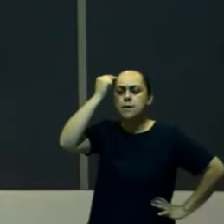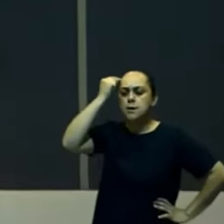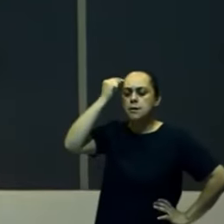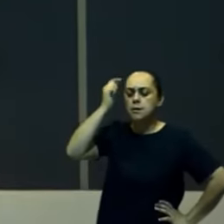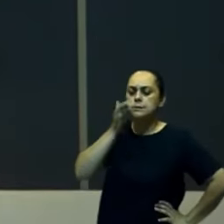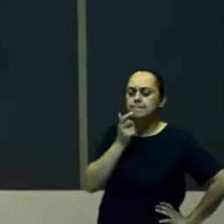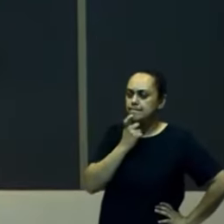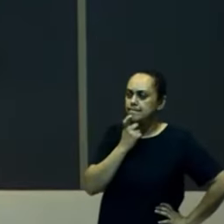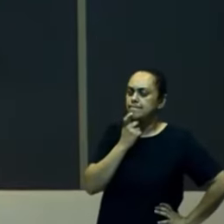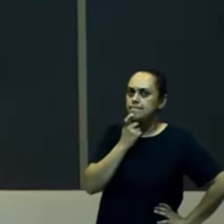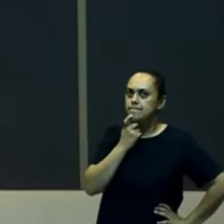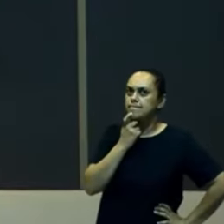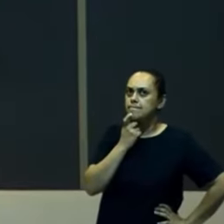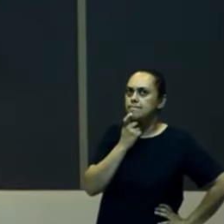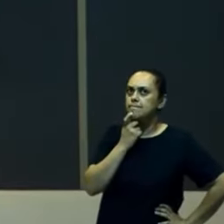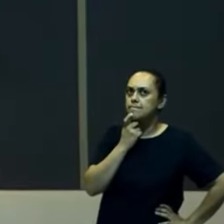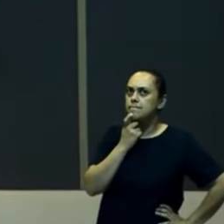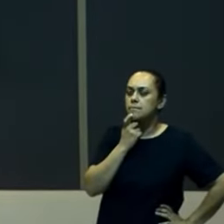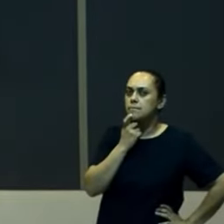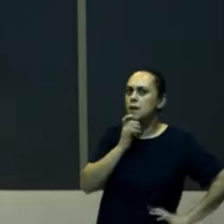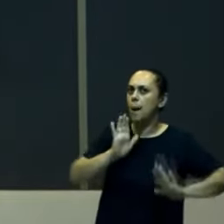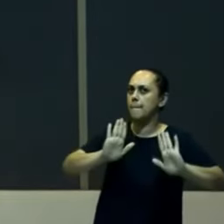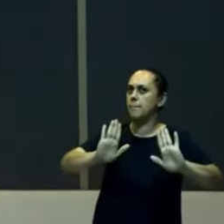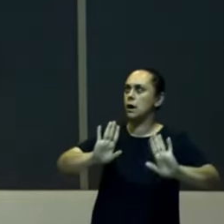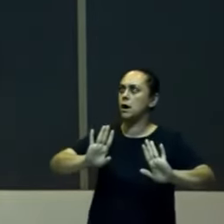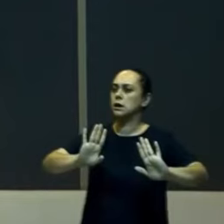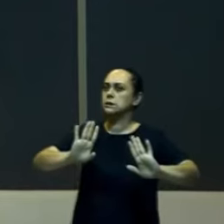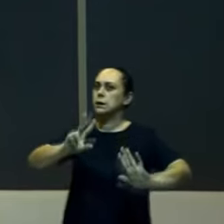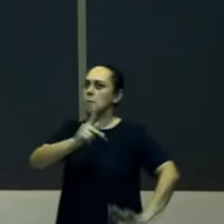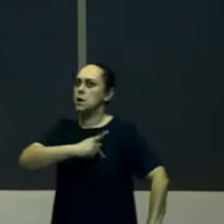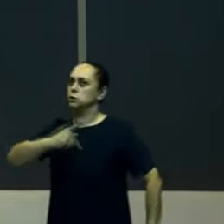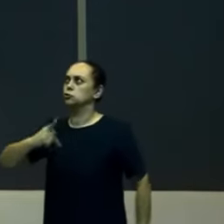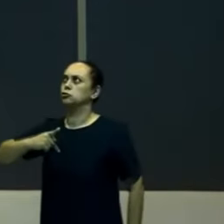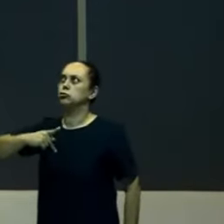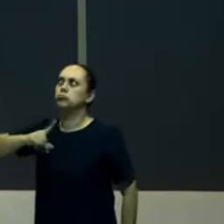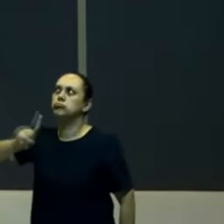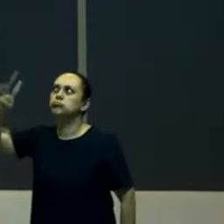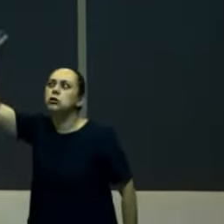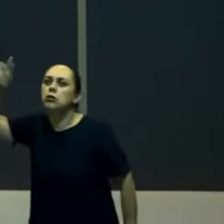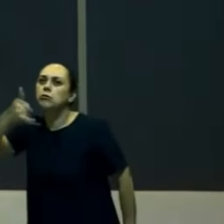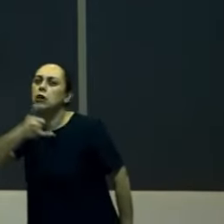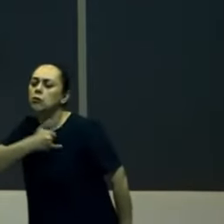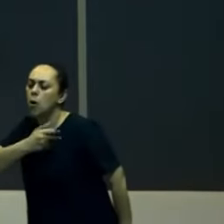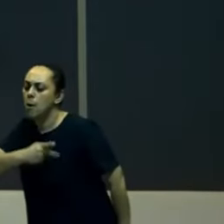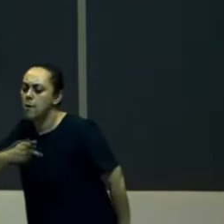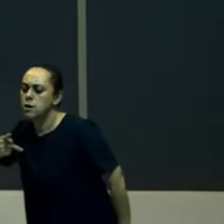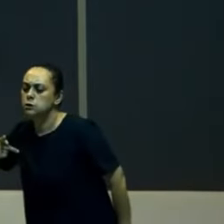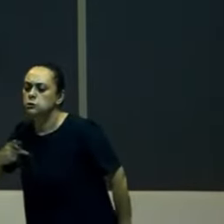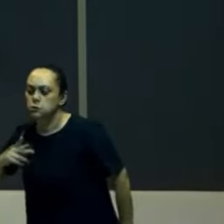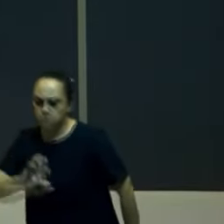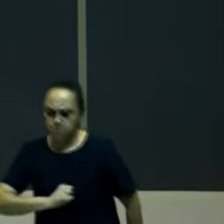Loucura. Mas existe um Deus que fala com o anjo da igreja. E esse homem teve a coragem de seguir